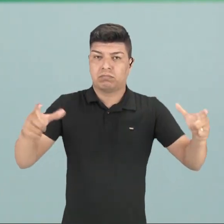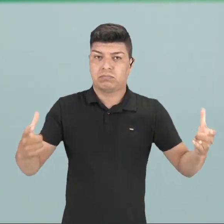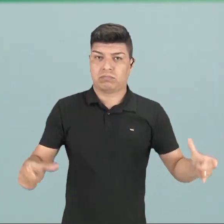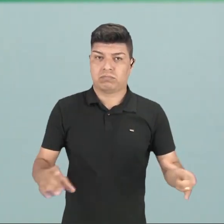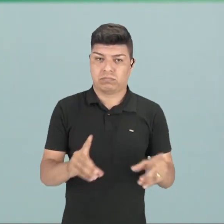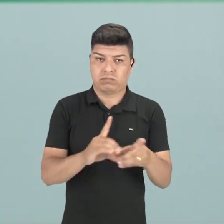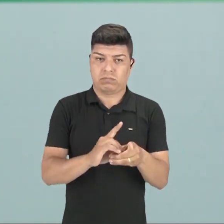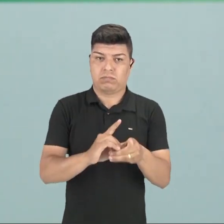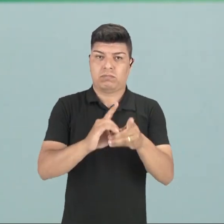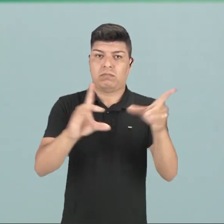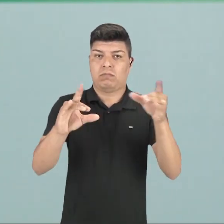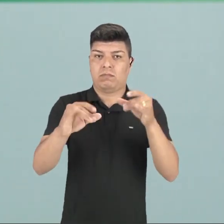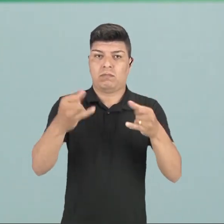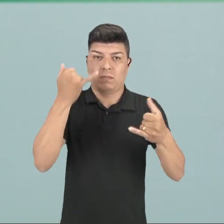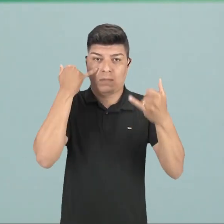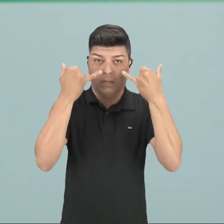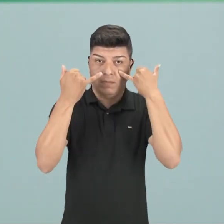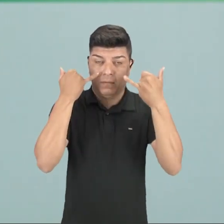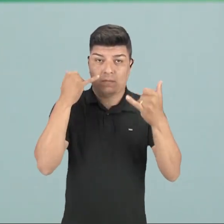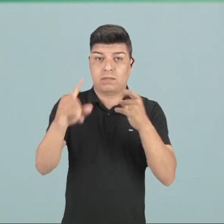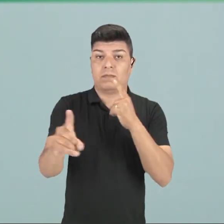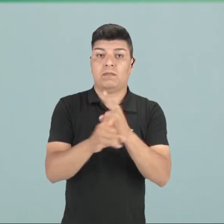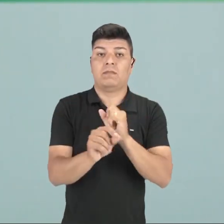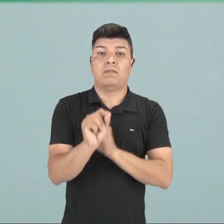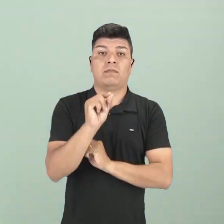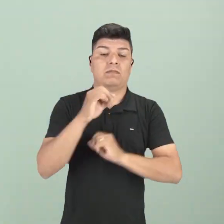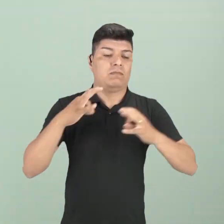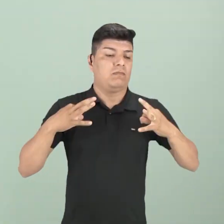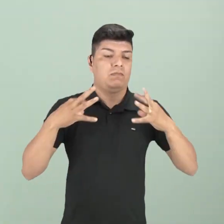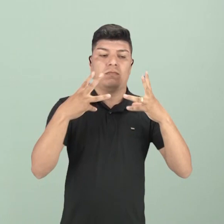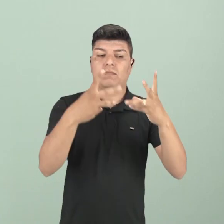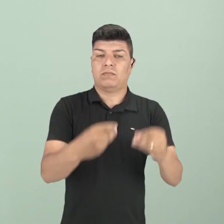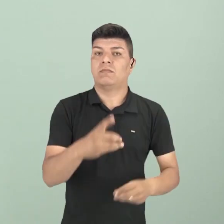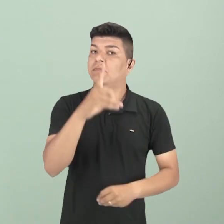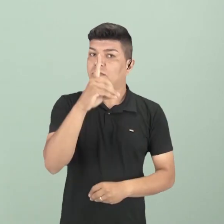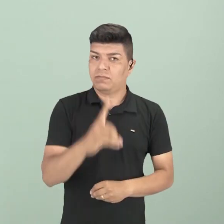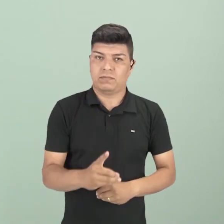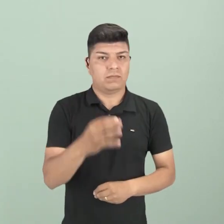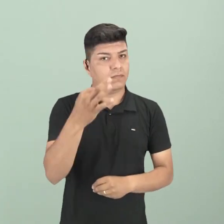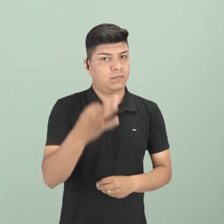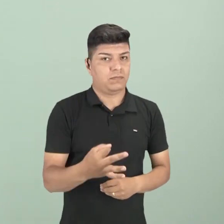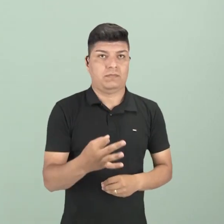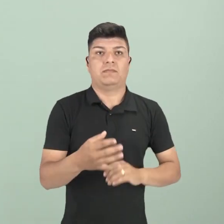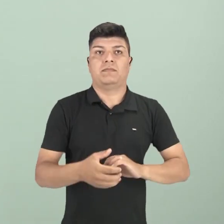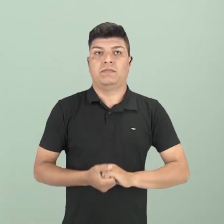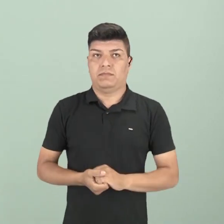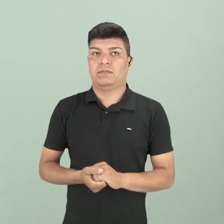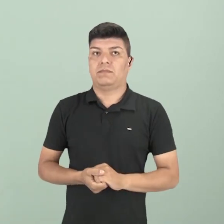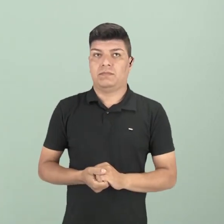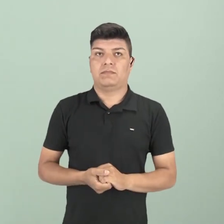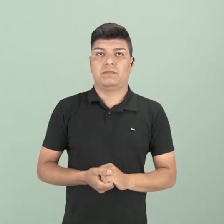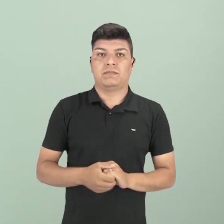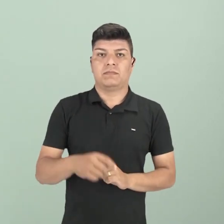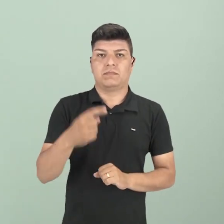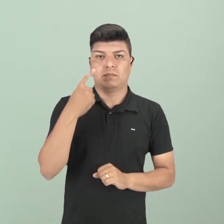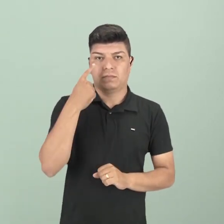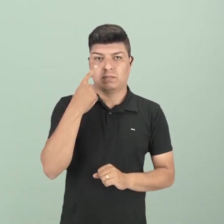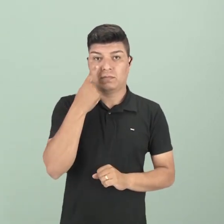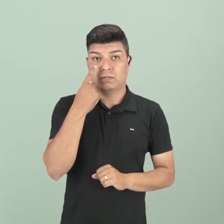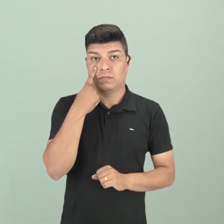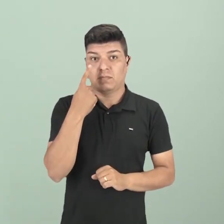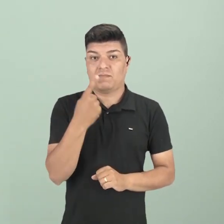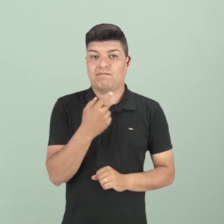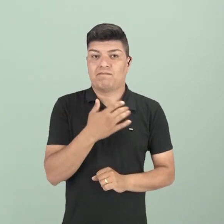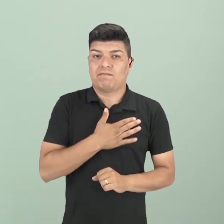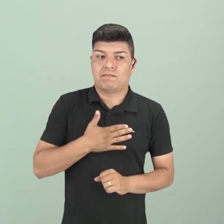democratizou tanta informação, nós podemos encontrar todos esses direitos, certo? Então, aí, se despertou o seu interesse, né?